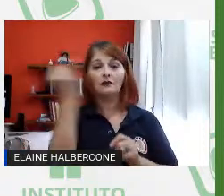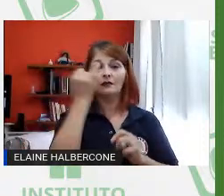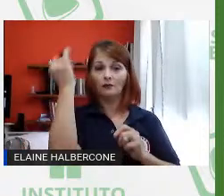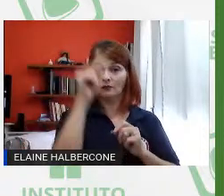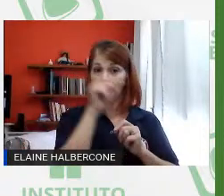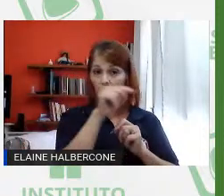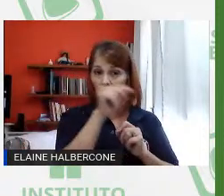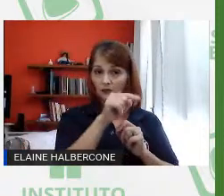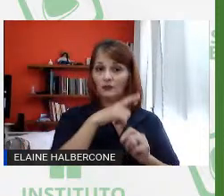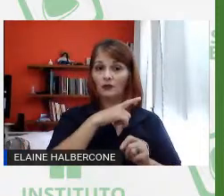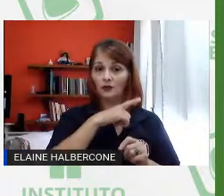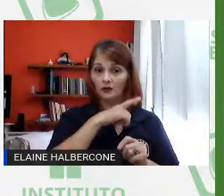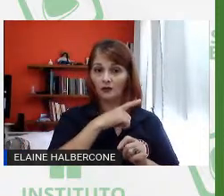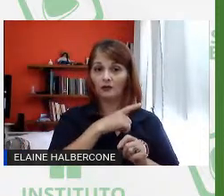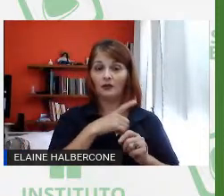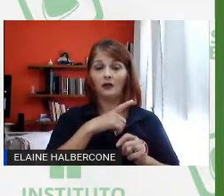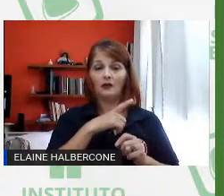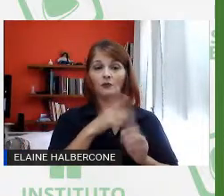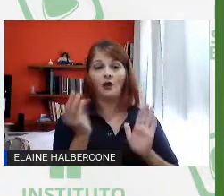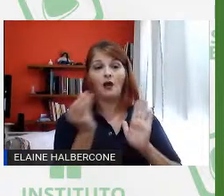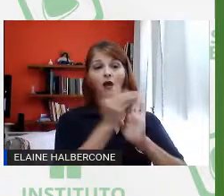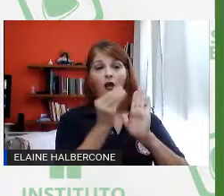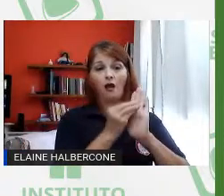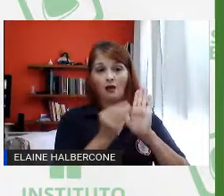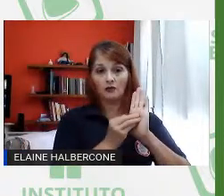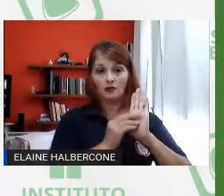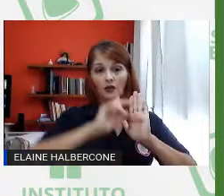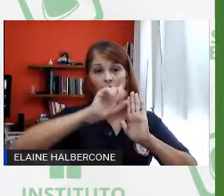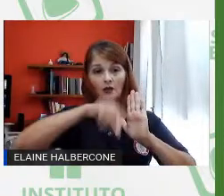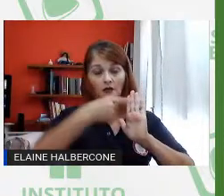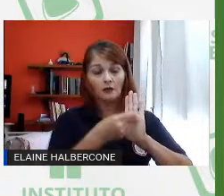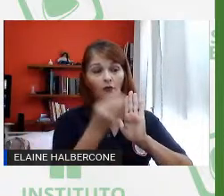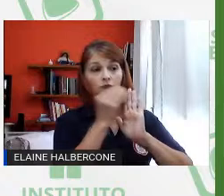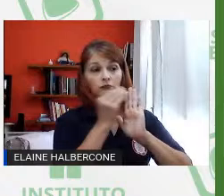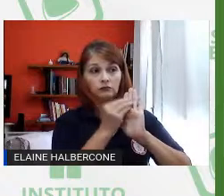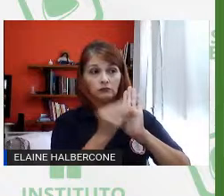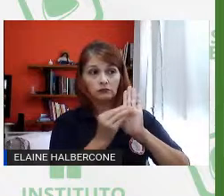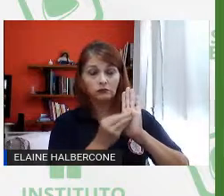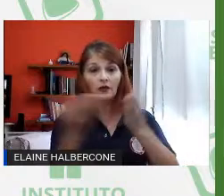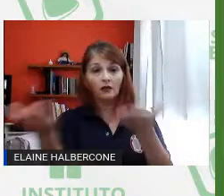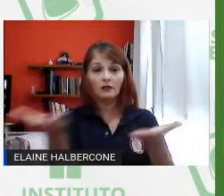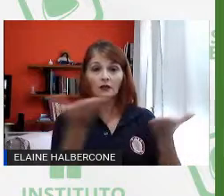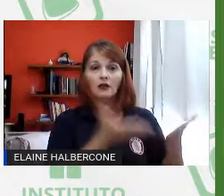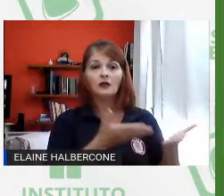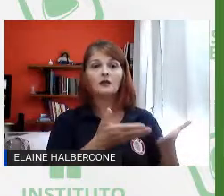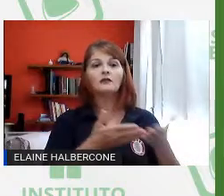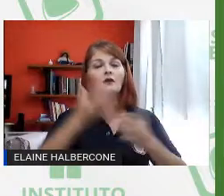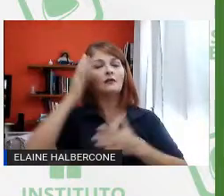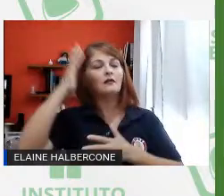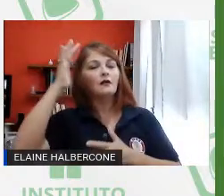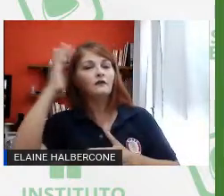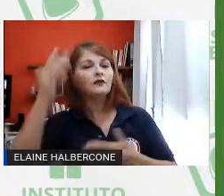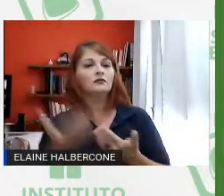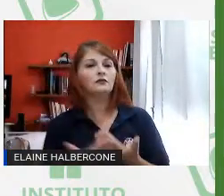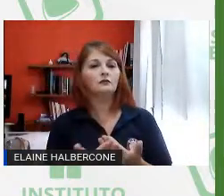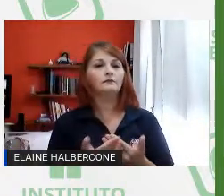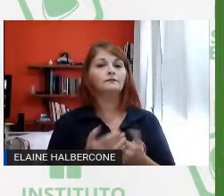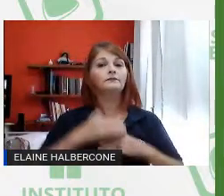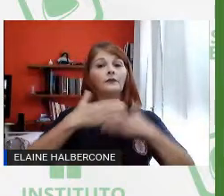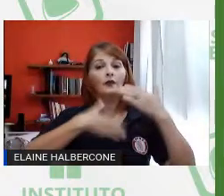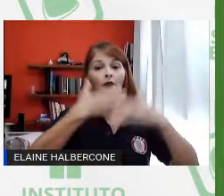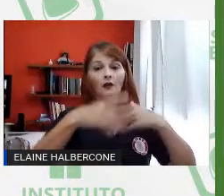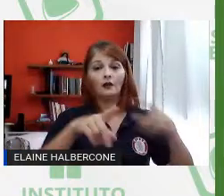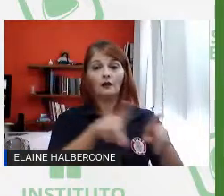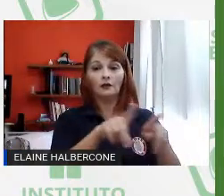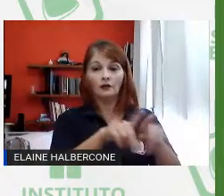Onde nós iremos anotar e, depois dessas anotações, trazer essas reflexões. Seguindo também de